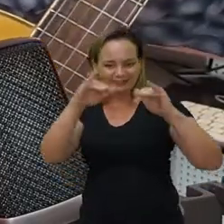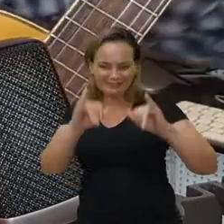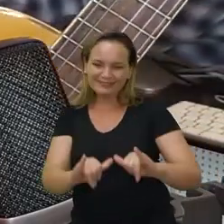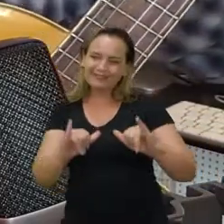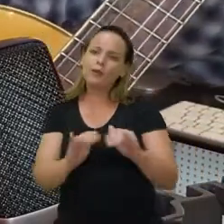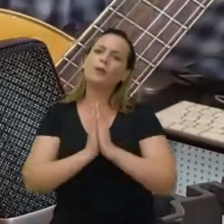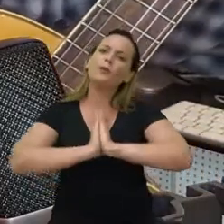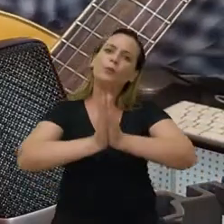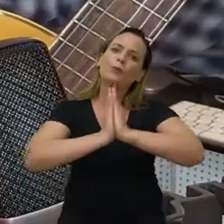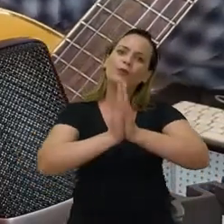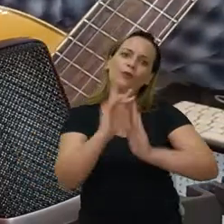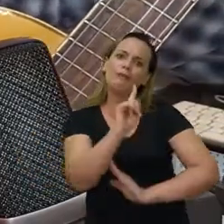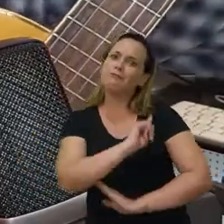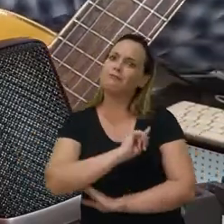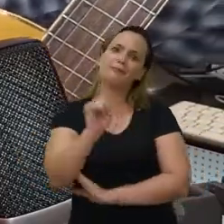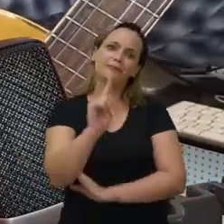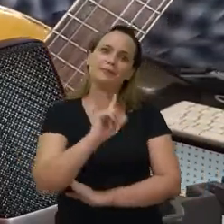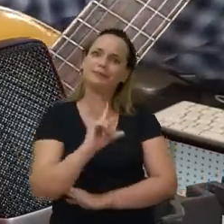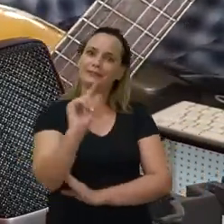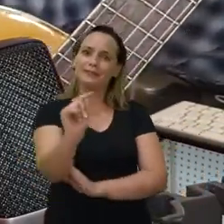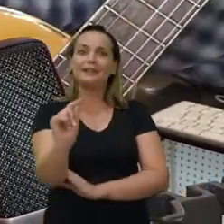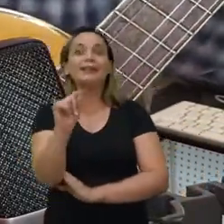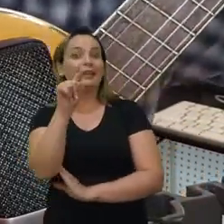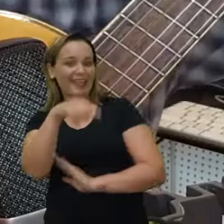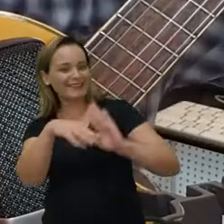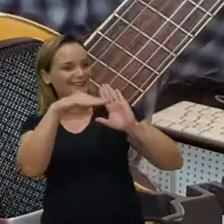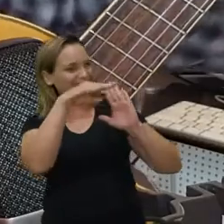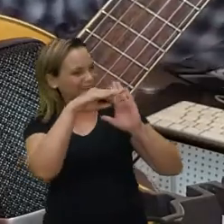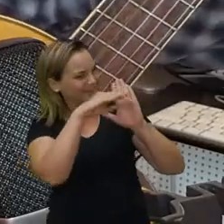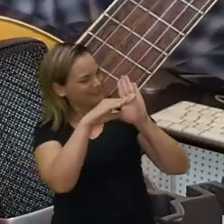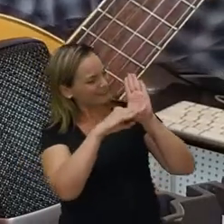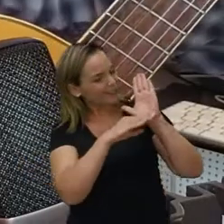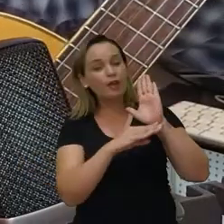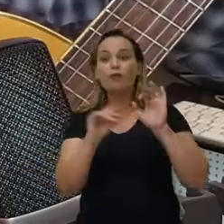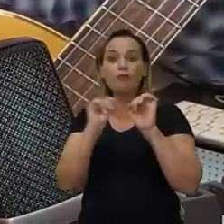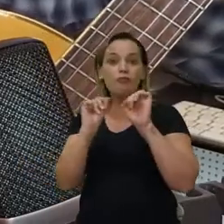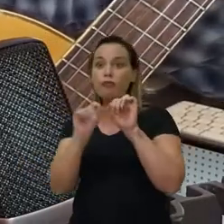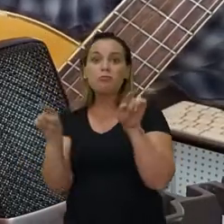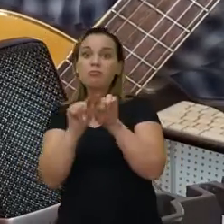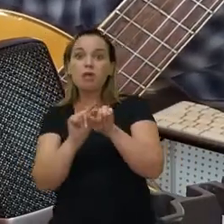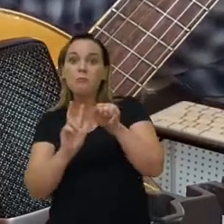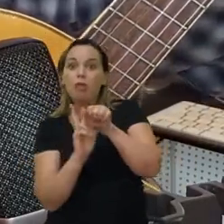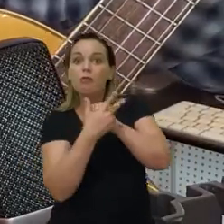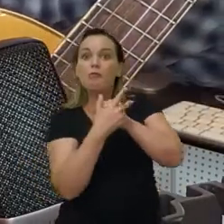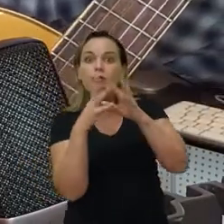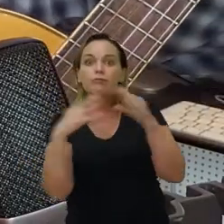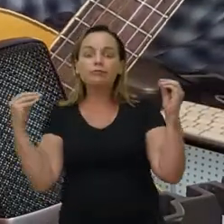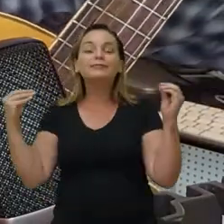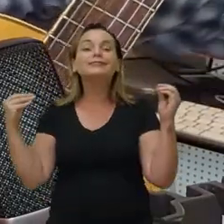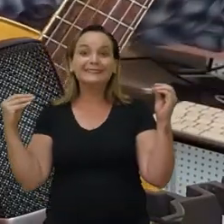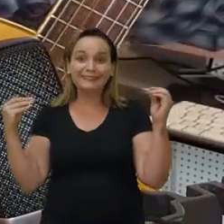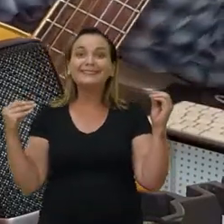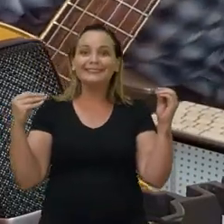casa, por favor não vá sair. Esta receitinha faz até vírus